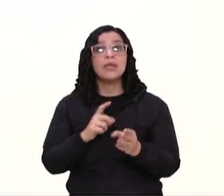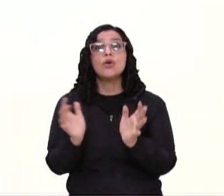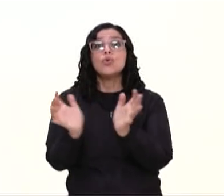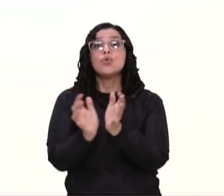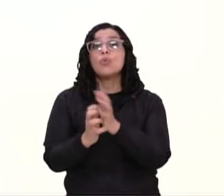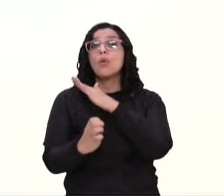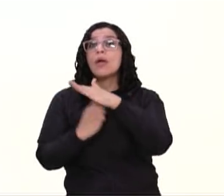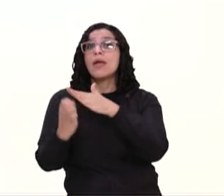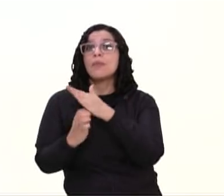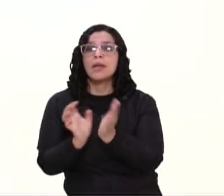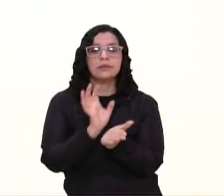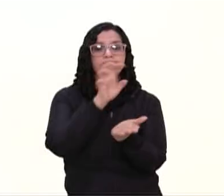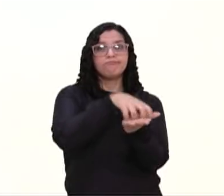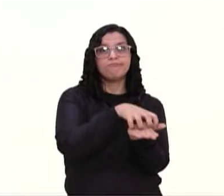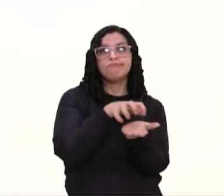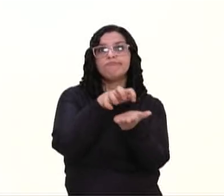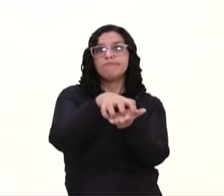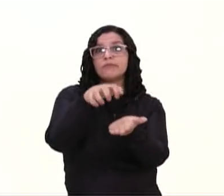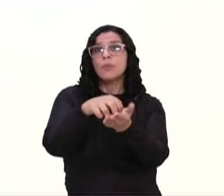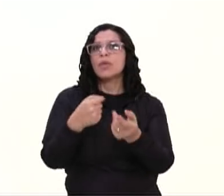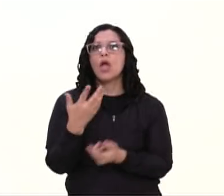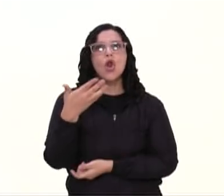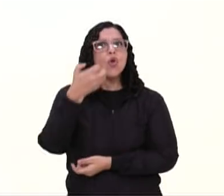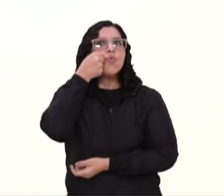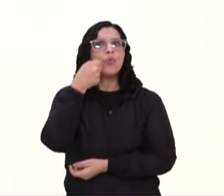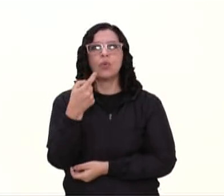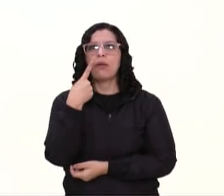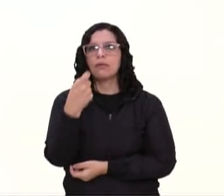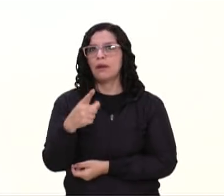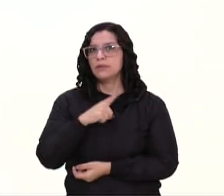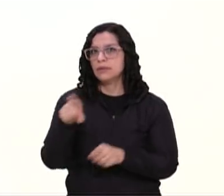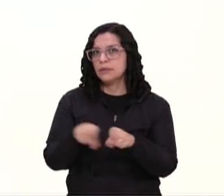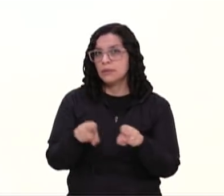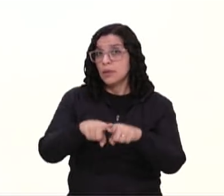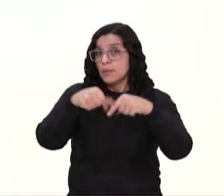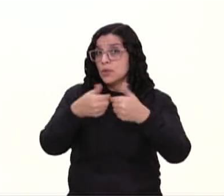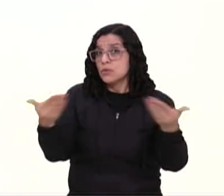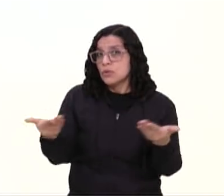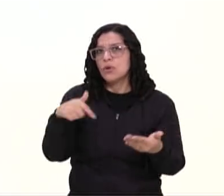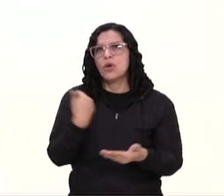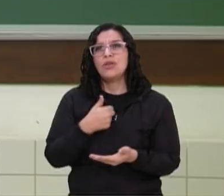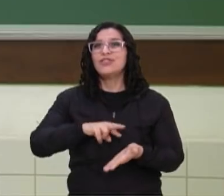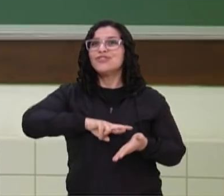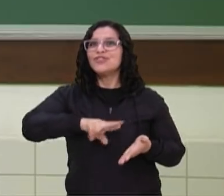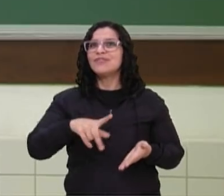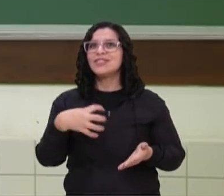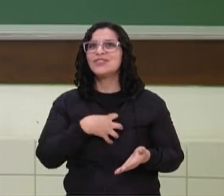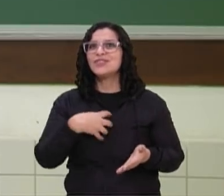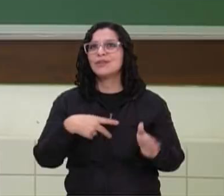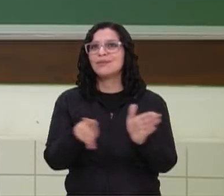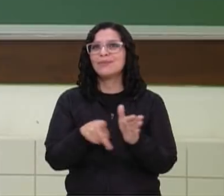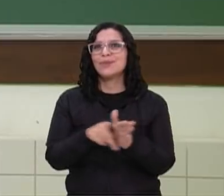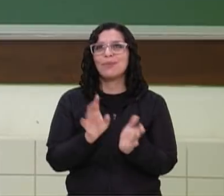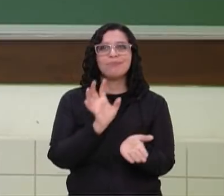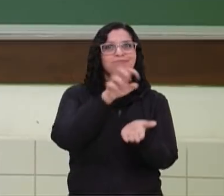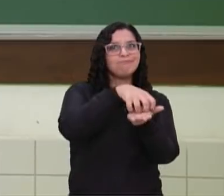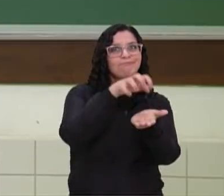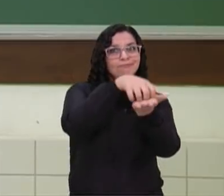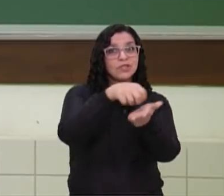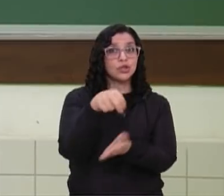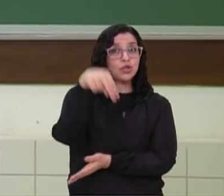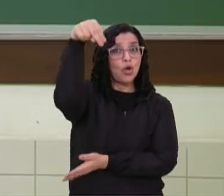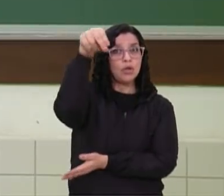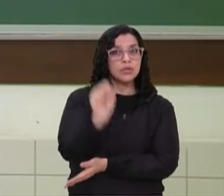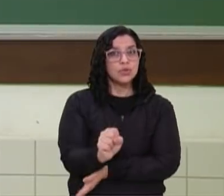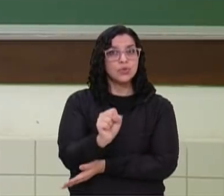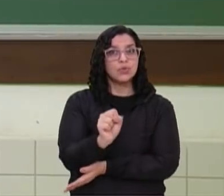companhias procuravam lucrar, procuravam ganhar dinheiro. Tá? Então, isso vai fazer uma diferença na colonização entre as colônias do Sul